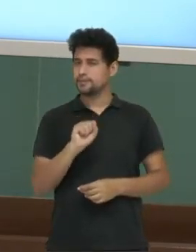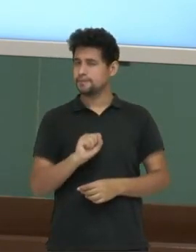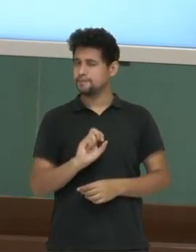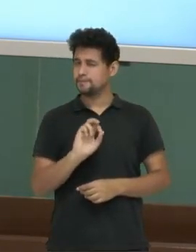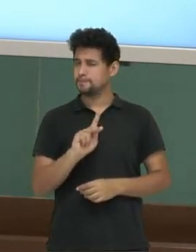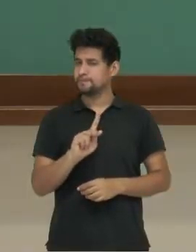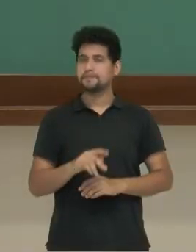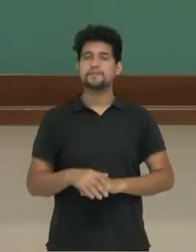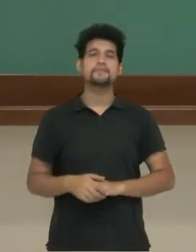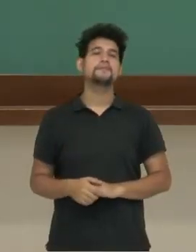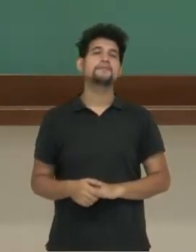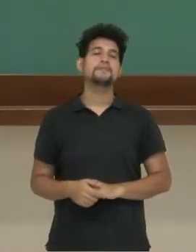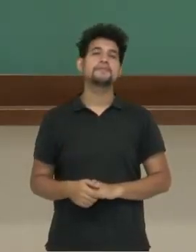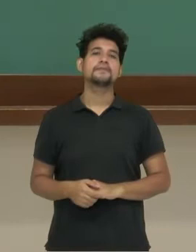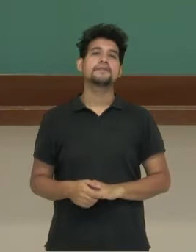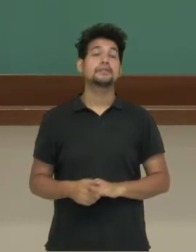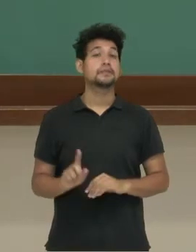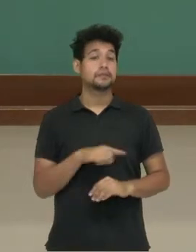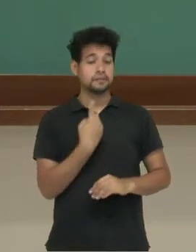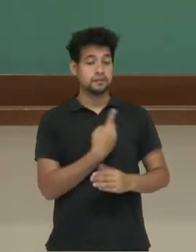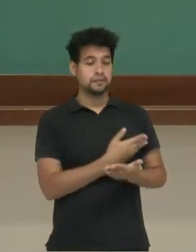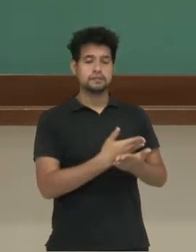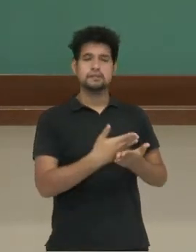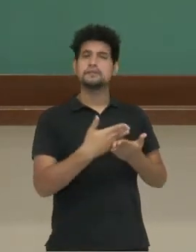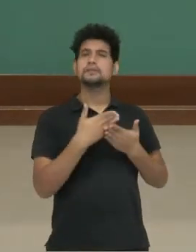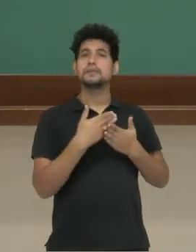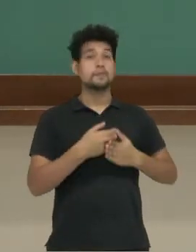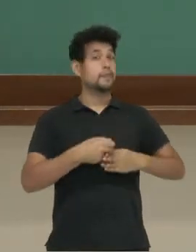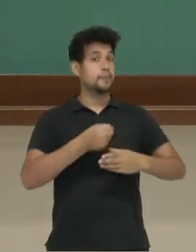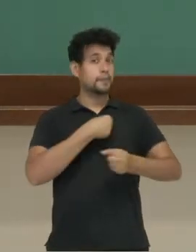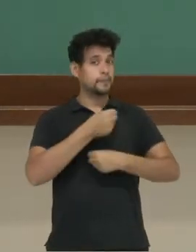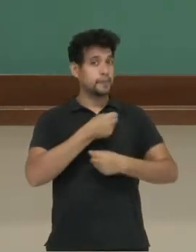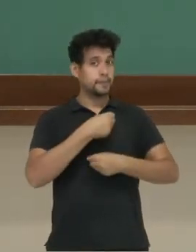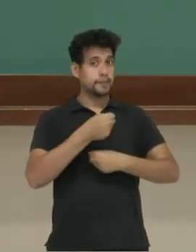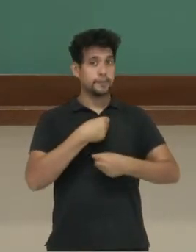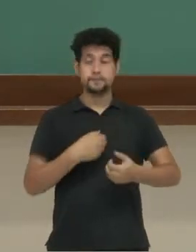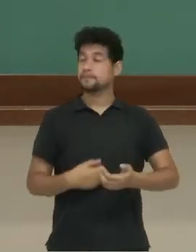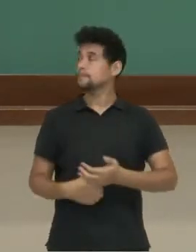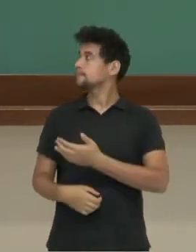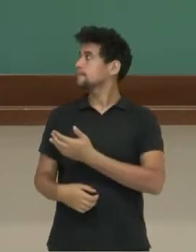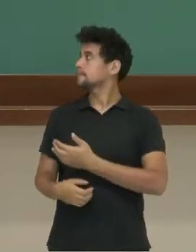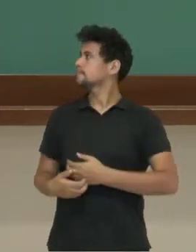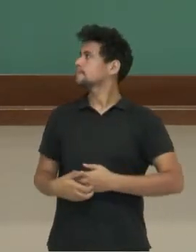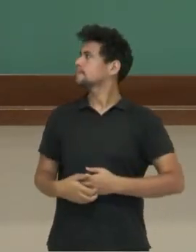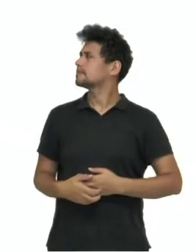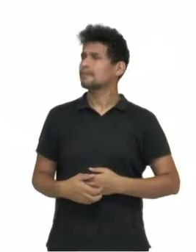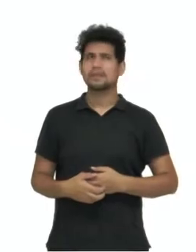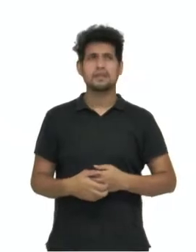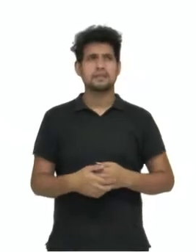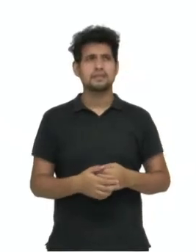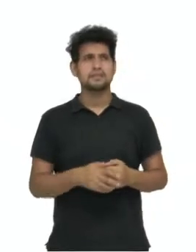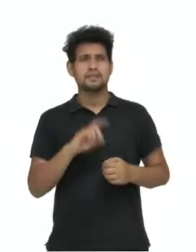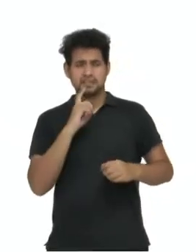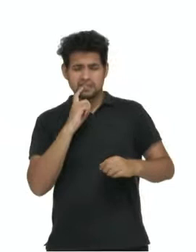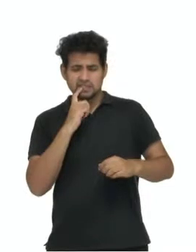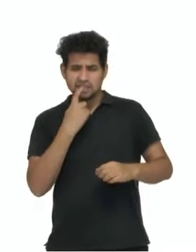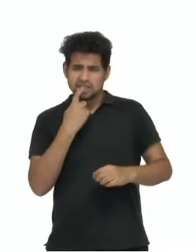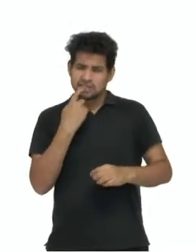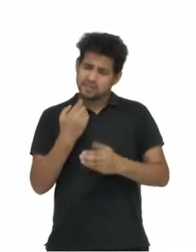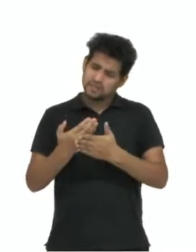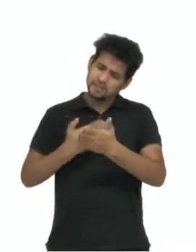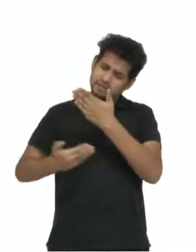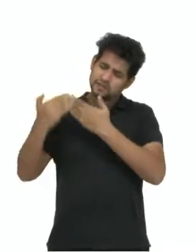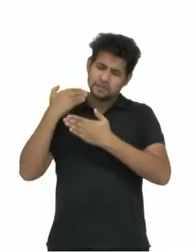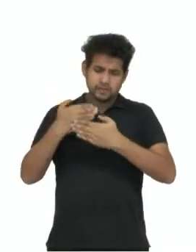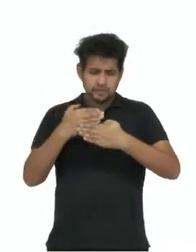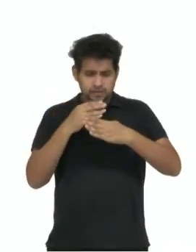lá? Vamos começar então com uma reportagem. Fóssil pré-histórico revela a evolução do peixe para animais de